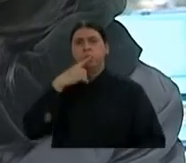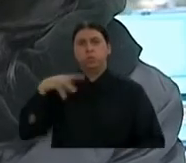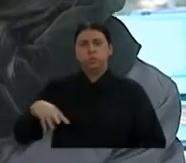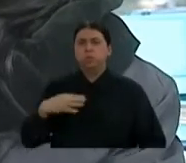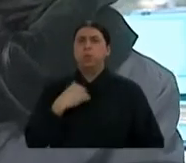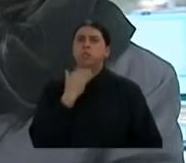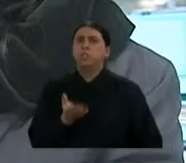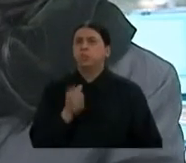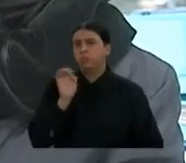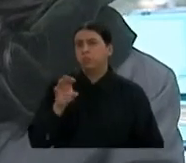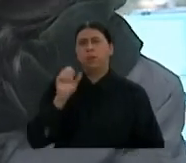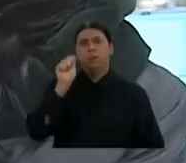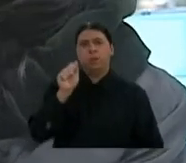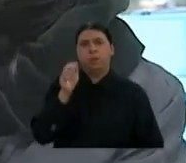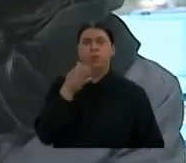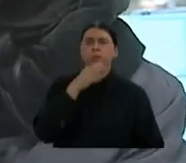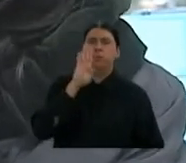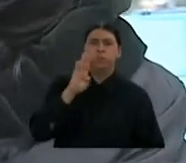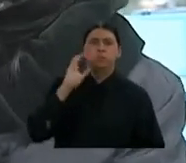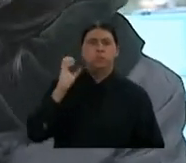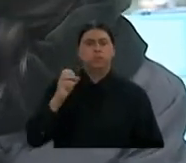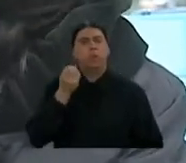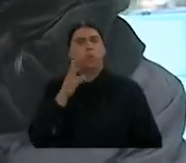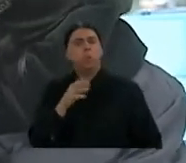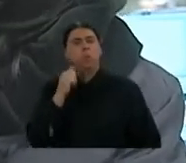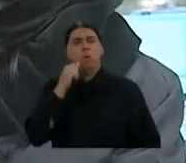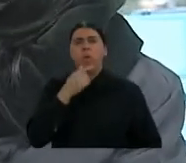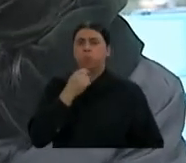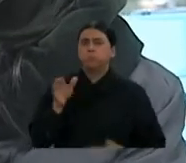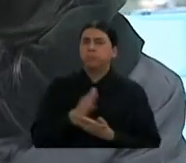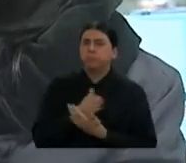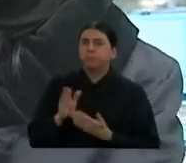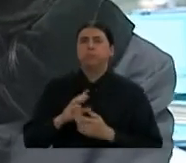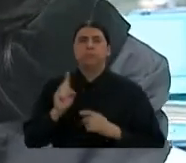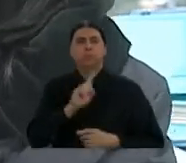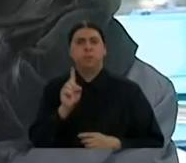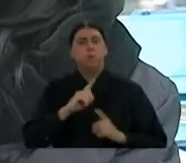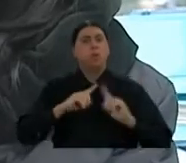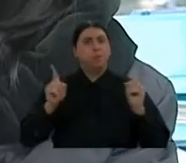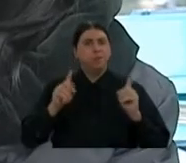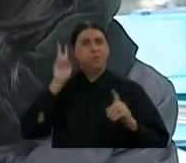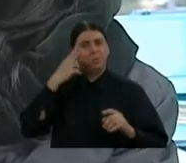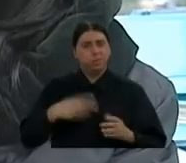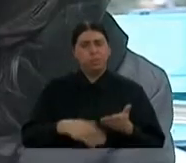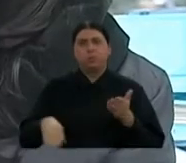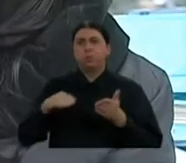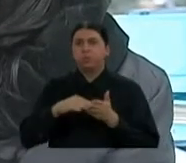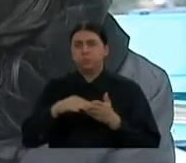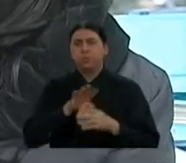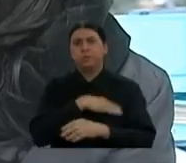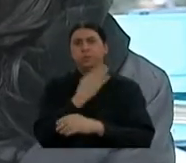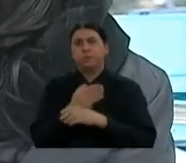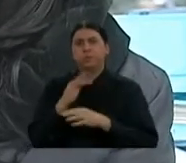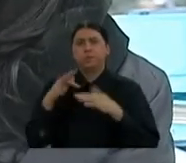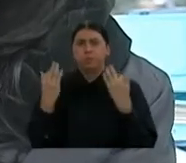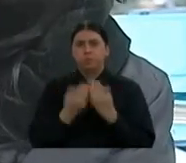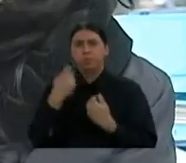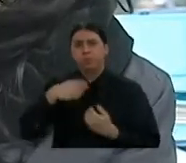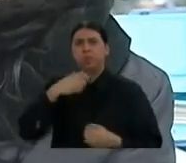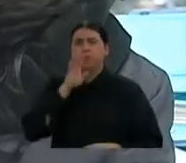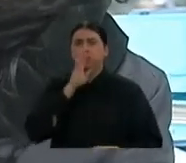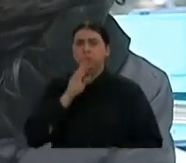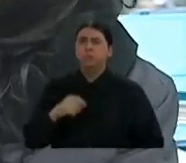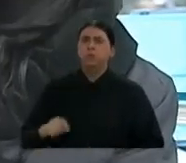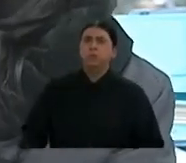idade e isso é feminino ou masculino não tem toda uma história que essa família precisa conhecer não adianta só dizer aqui